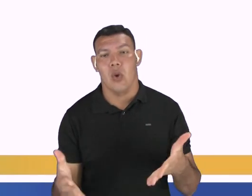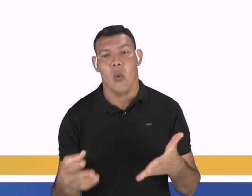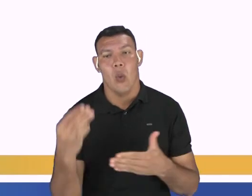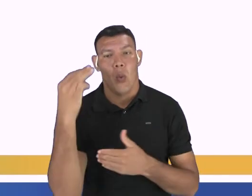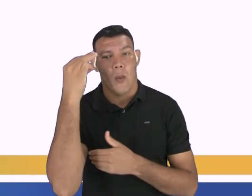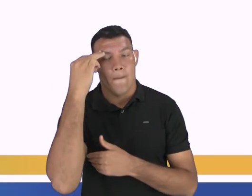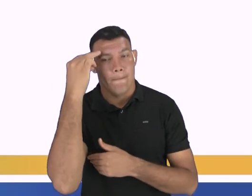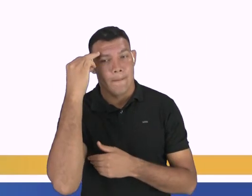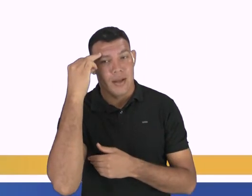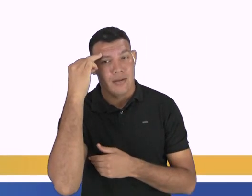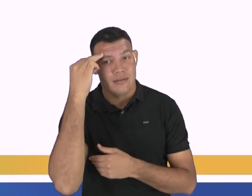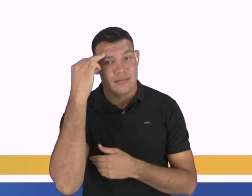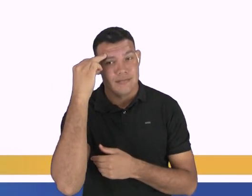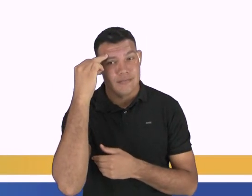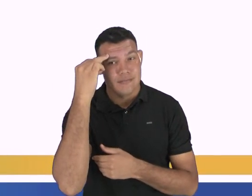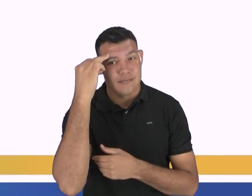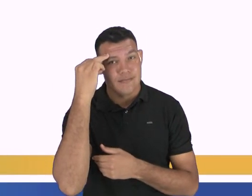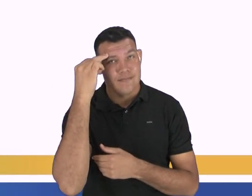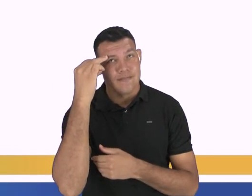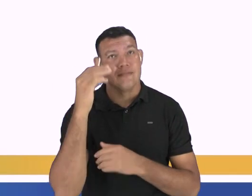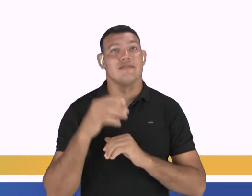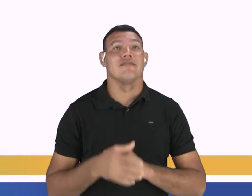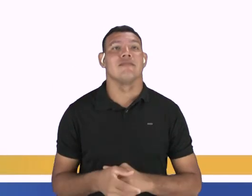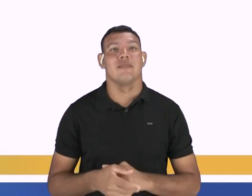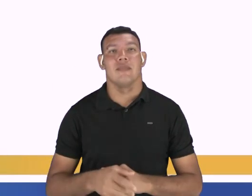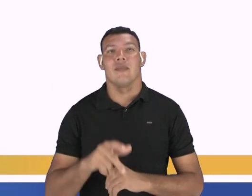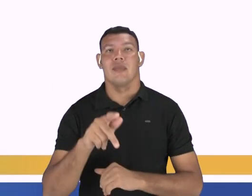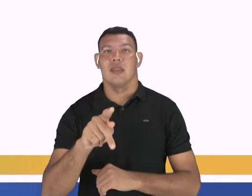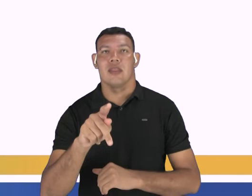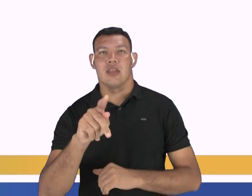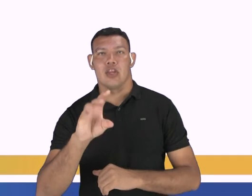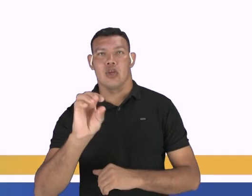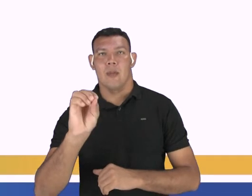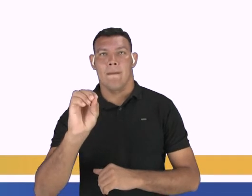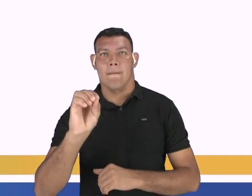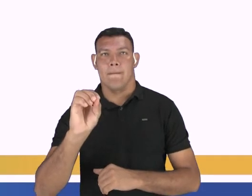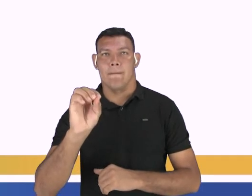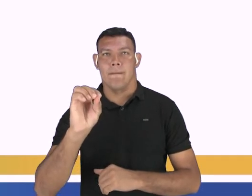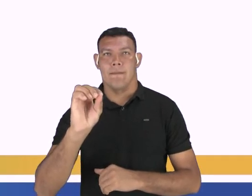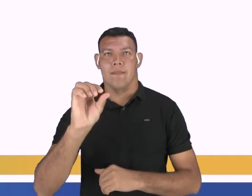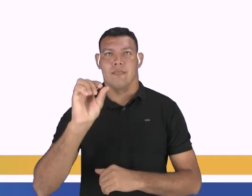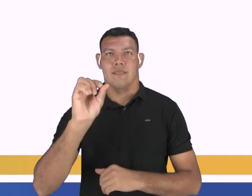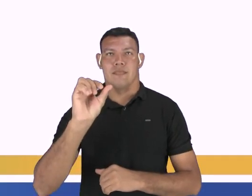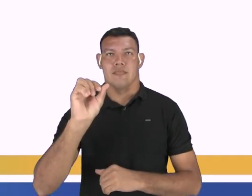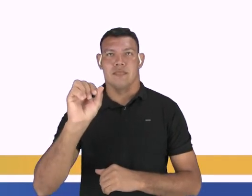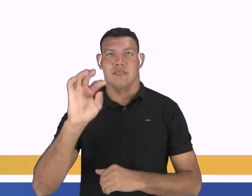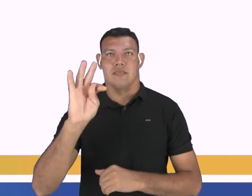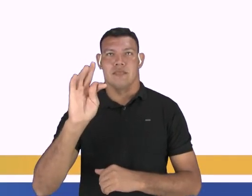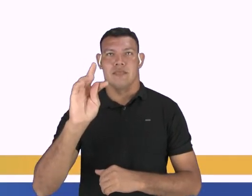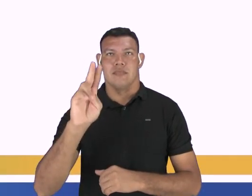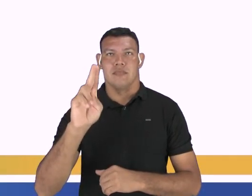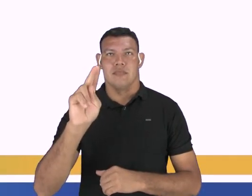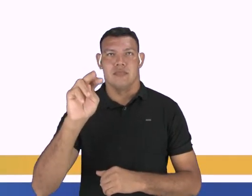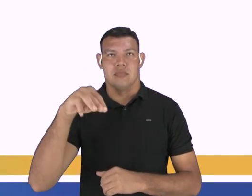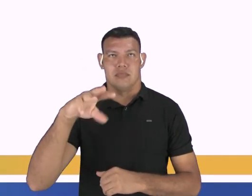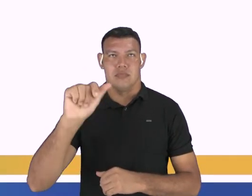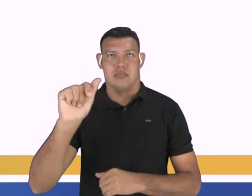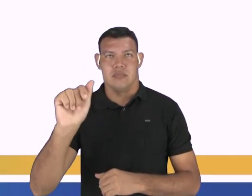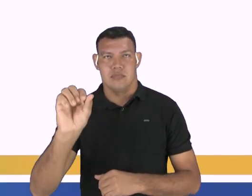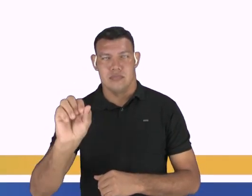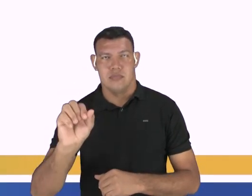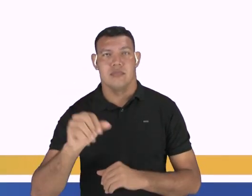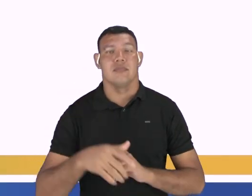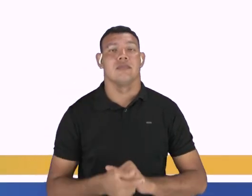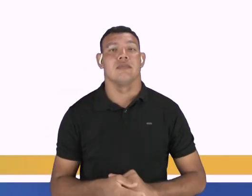essa capa, olha o título do livro que está aqui nessa capa e vamos tentar responder. A imagem é a capa